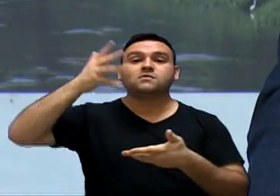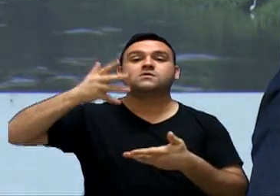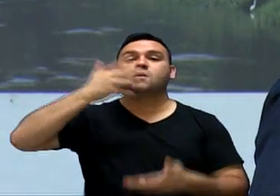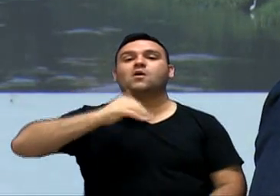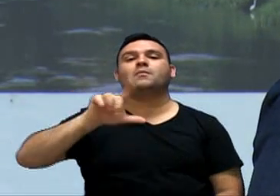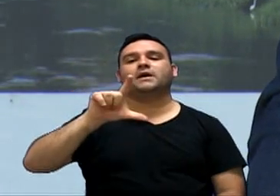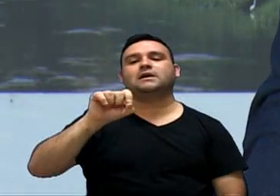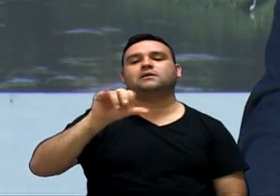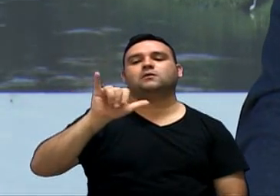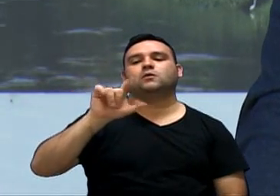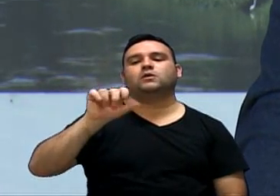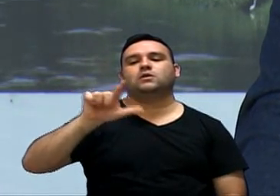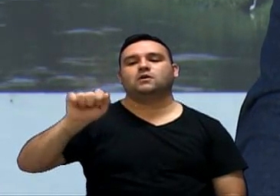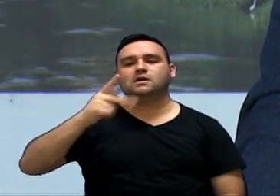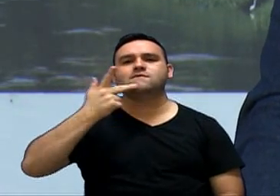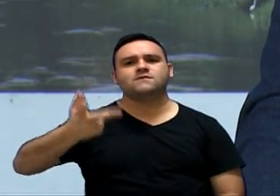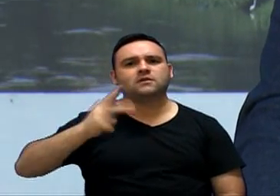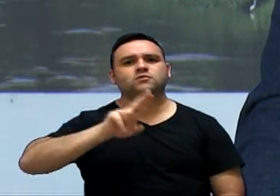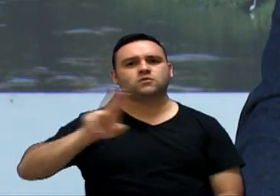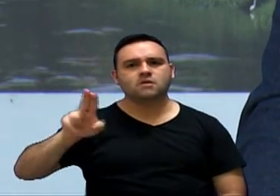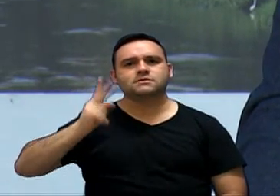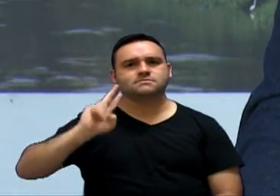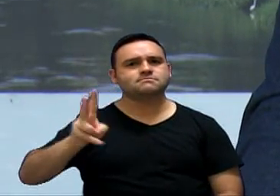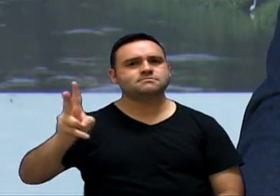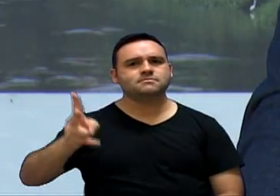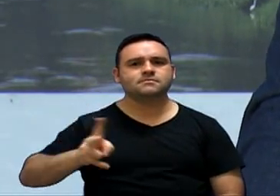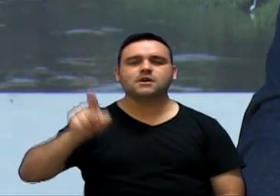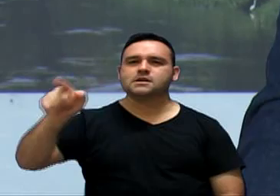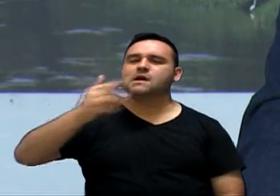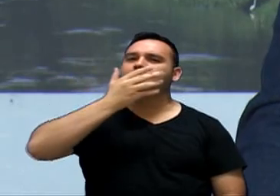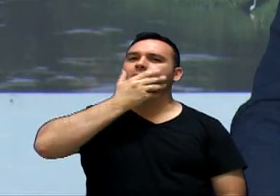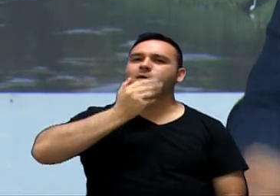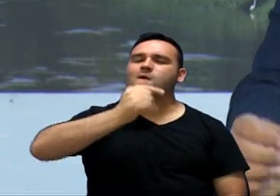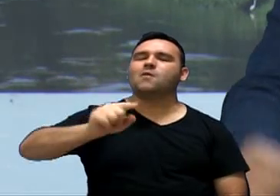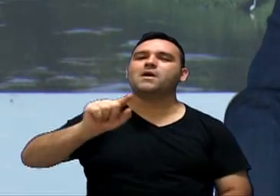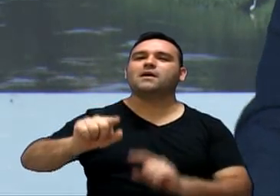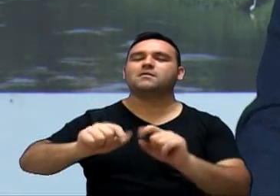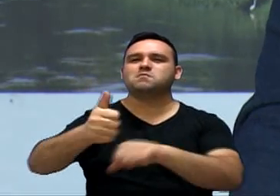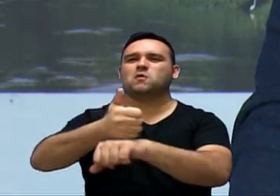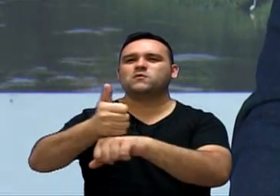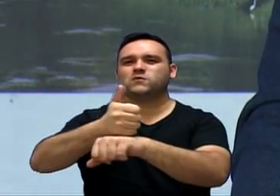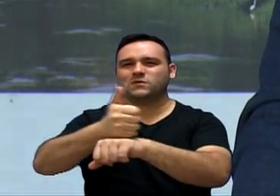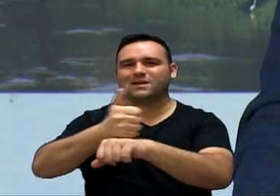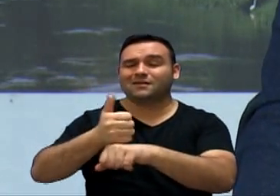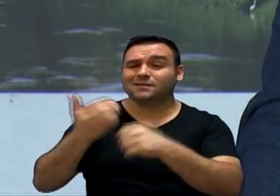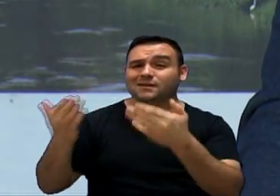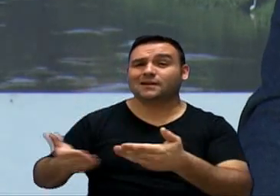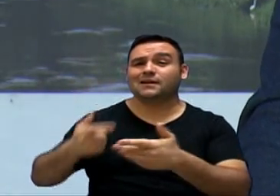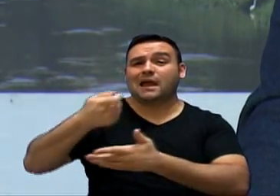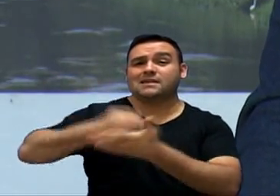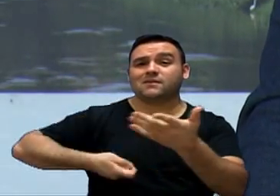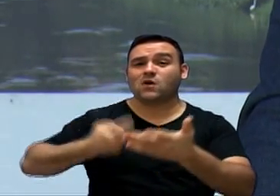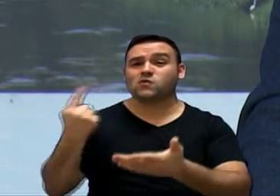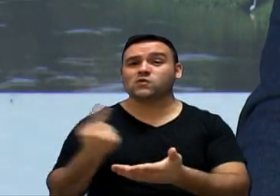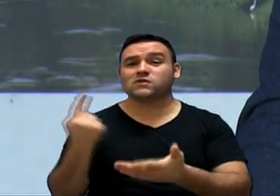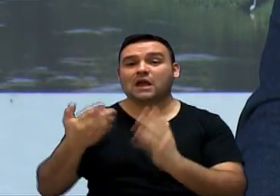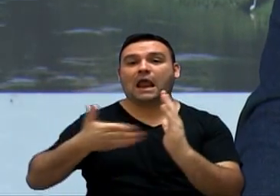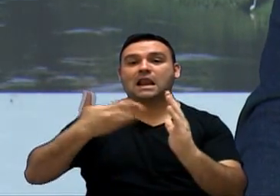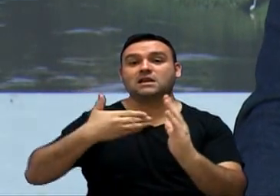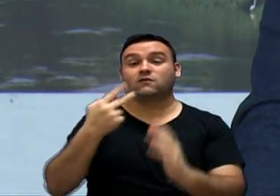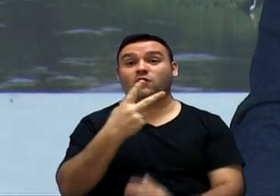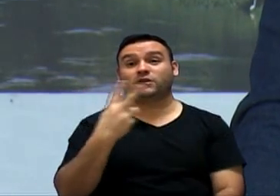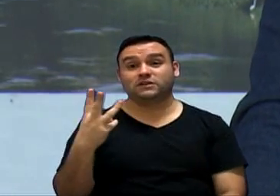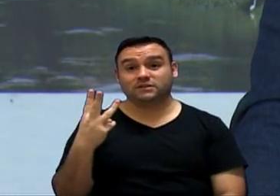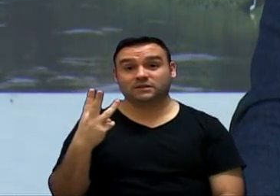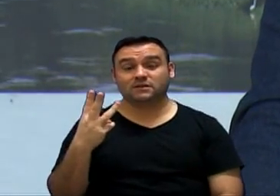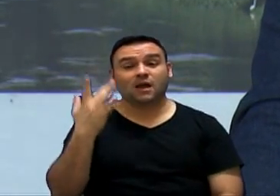senhor Loyola, cito ele, faço questão de citar, um grande combatente, um grande profissional, só ele escreveu sozinho 23 livros.